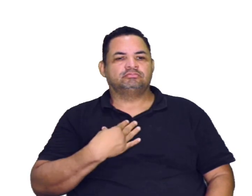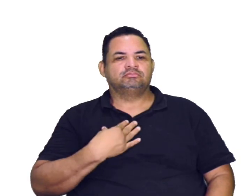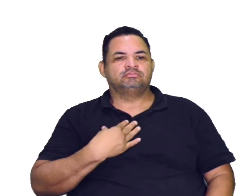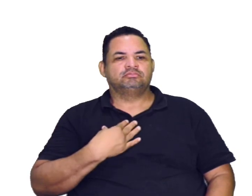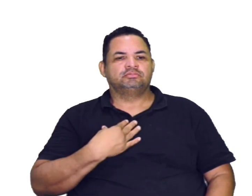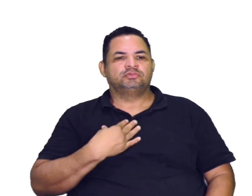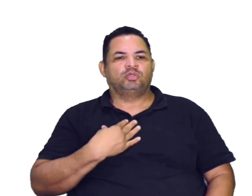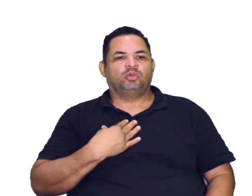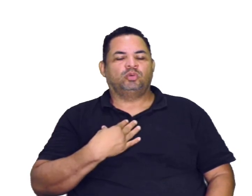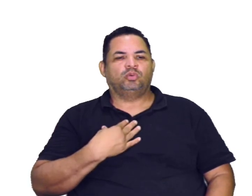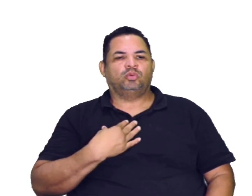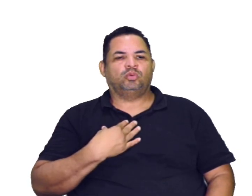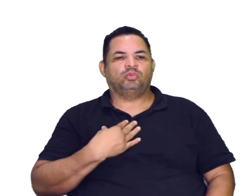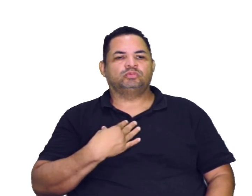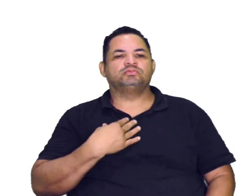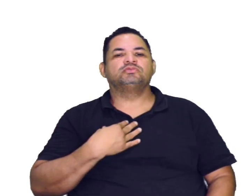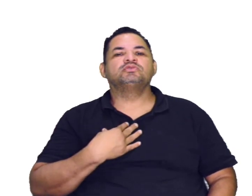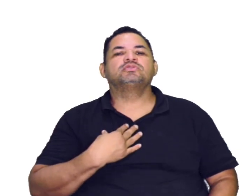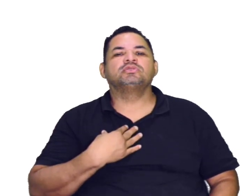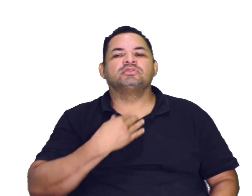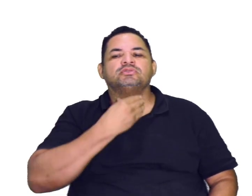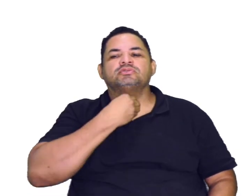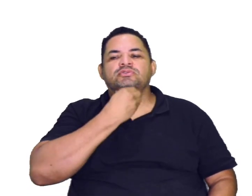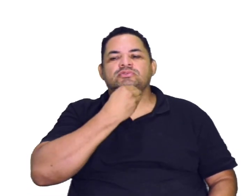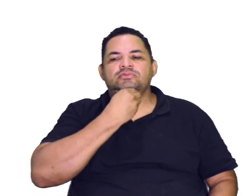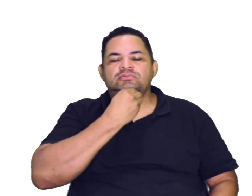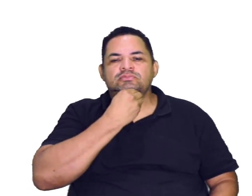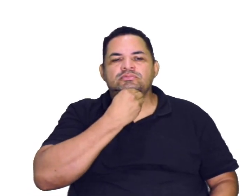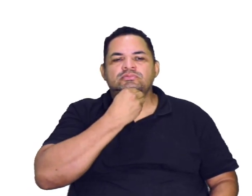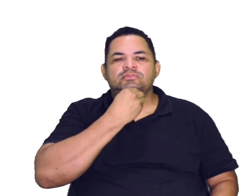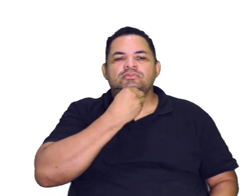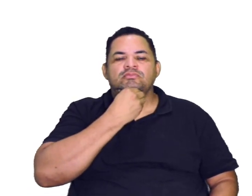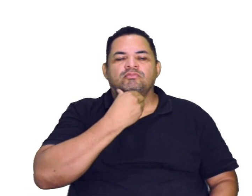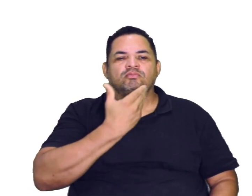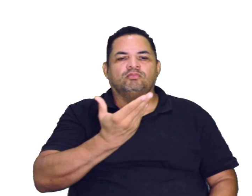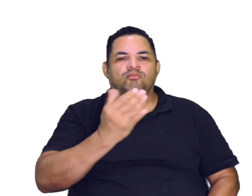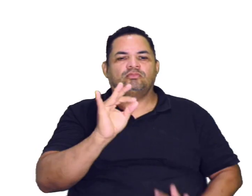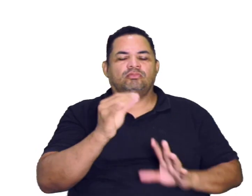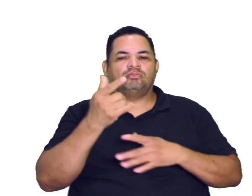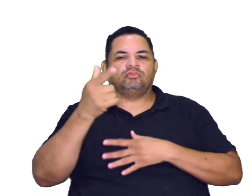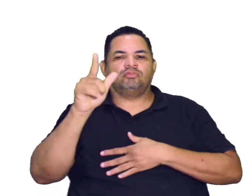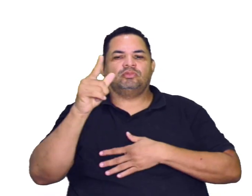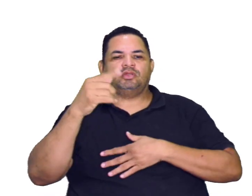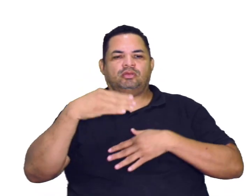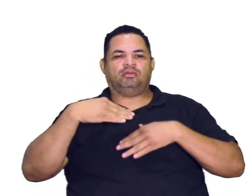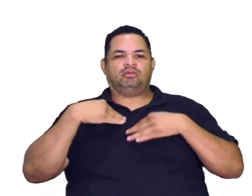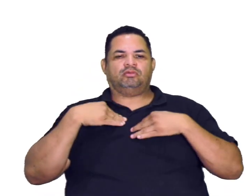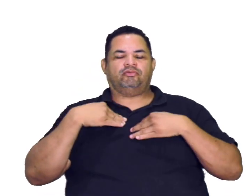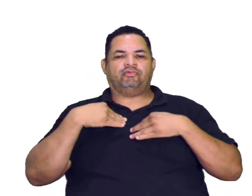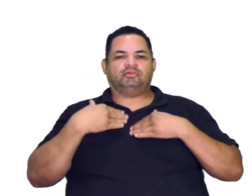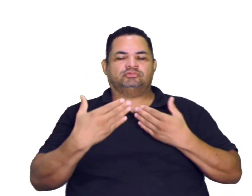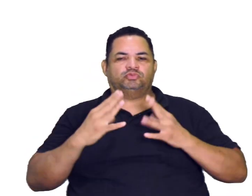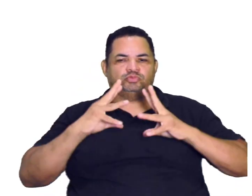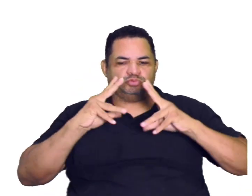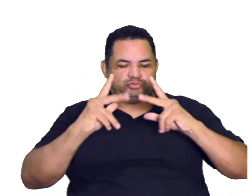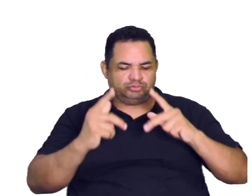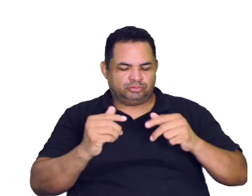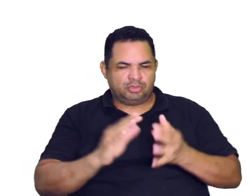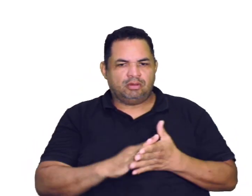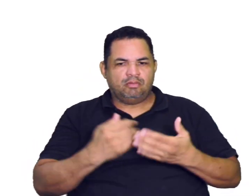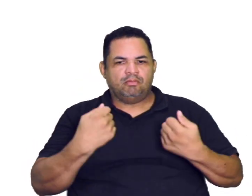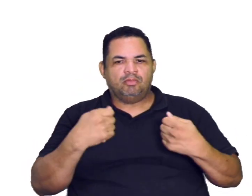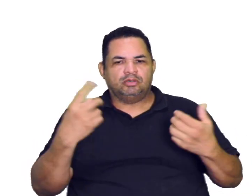para vocês agora há pouco ali, do queixo para frente, né? Do arquear ou do curvar demais, tudo isso